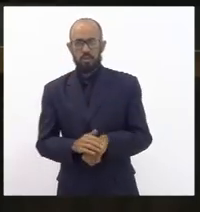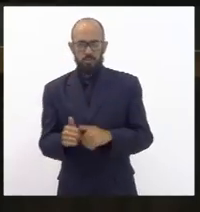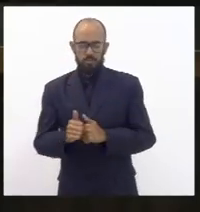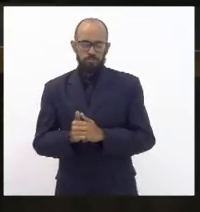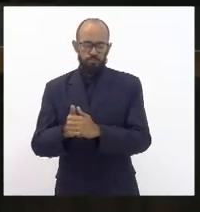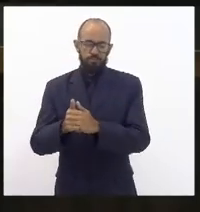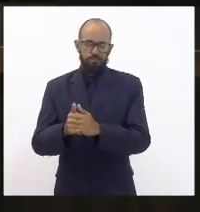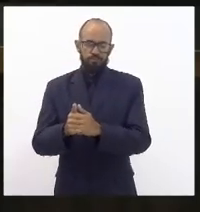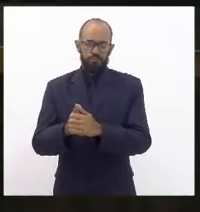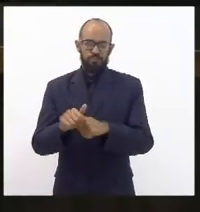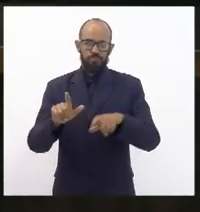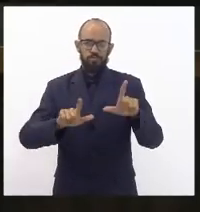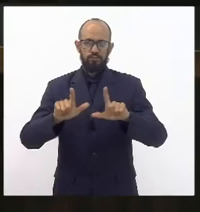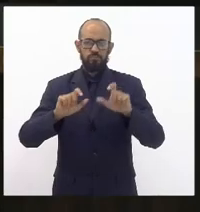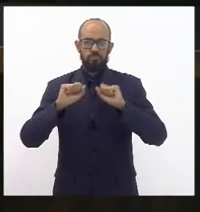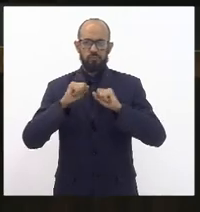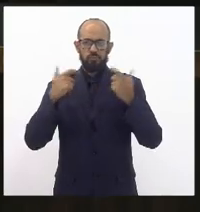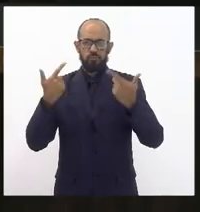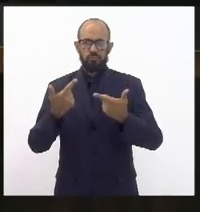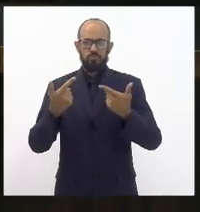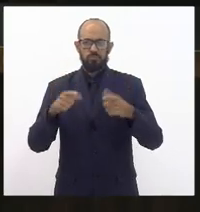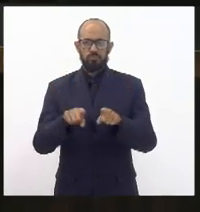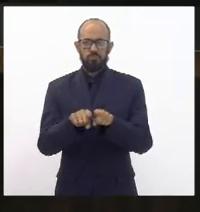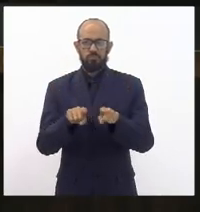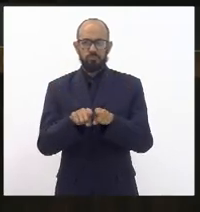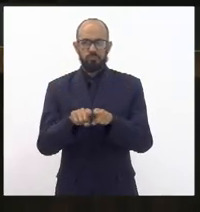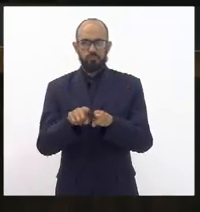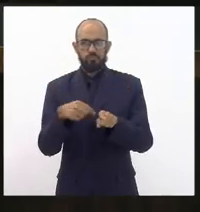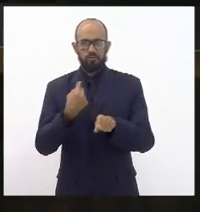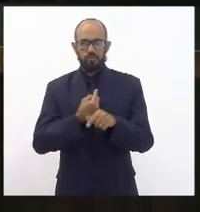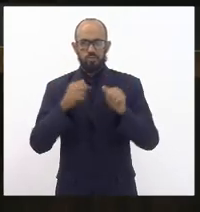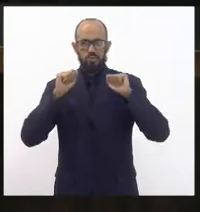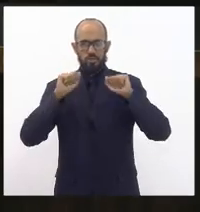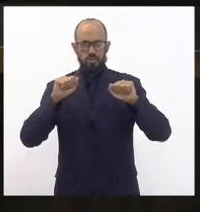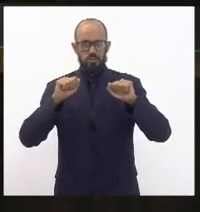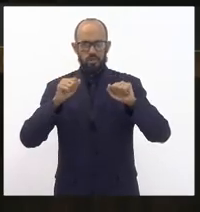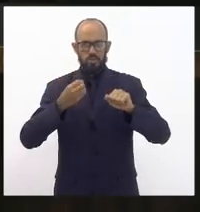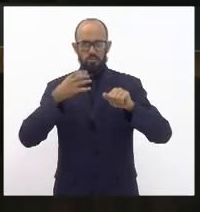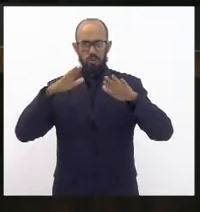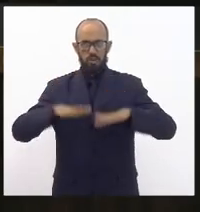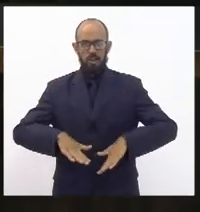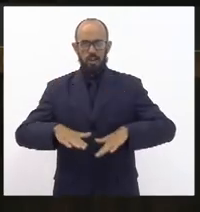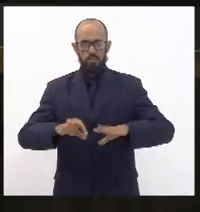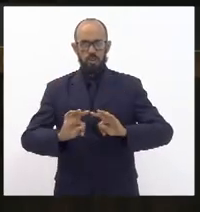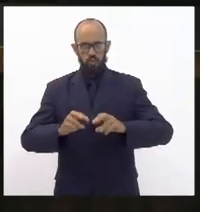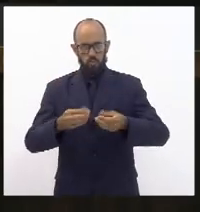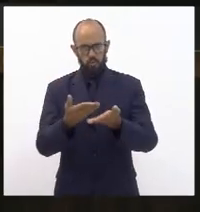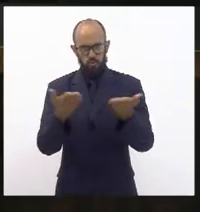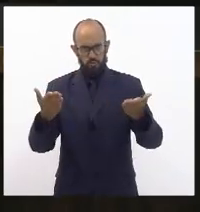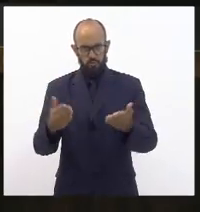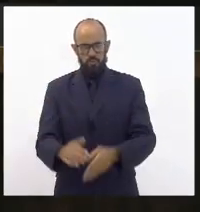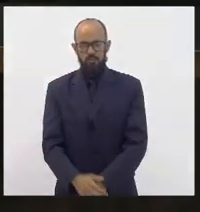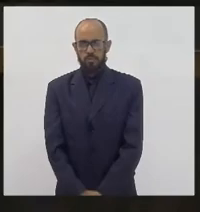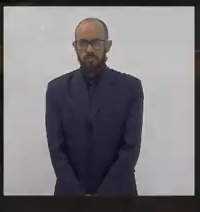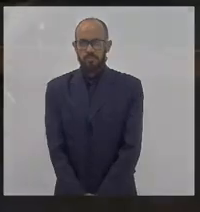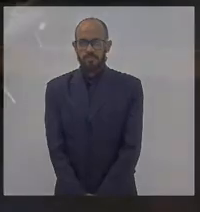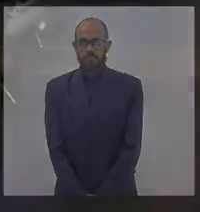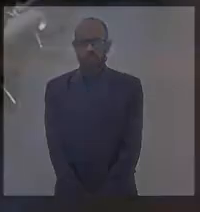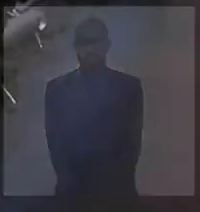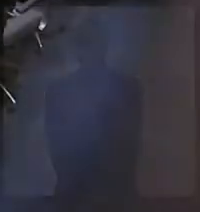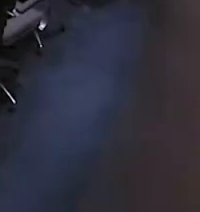acompanhando pela TV alerj e também as nossas assessorias Boa tarde a todas e todos